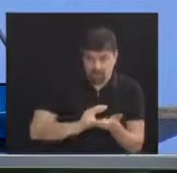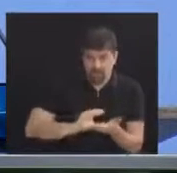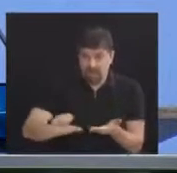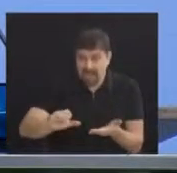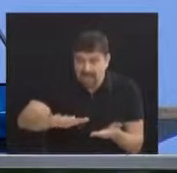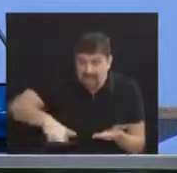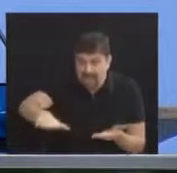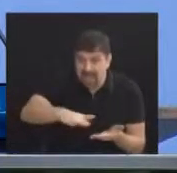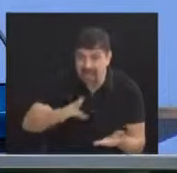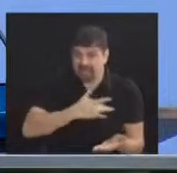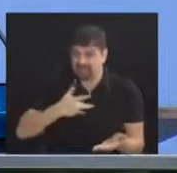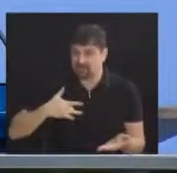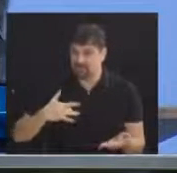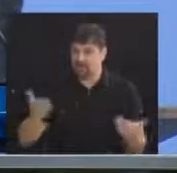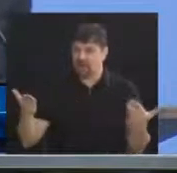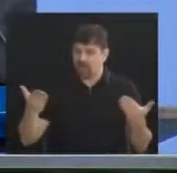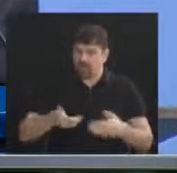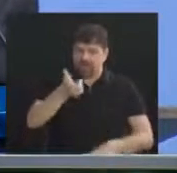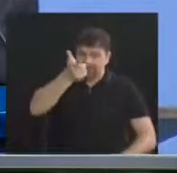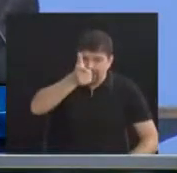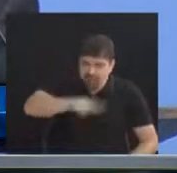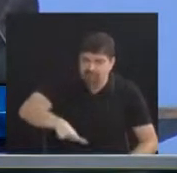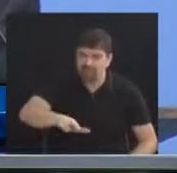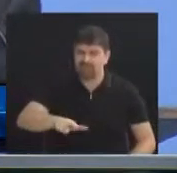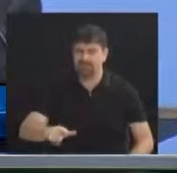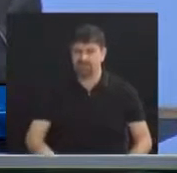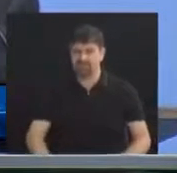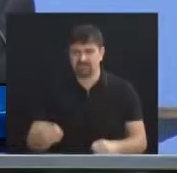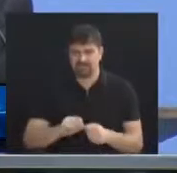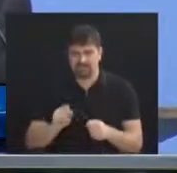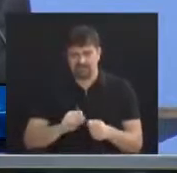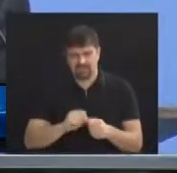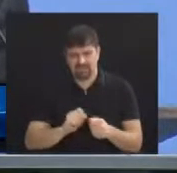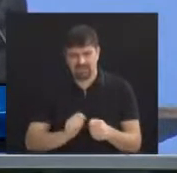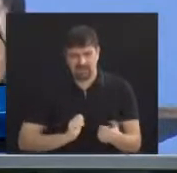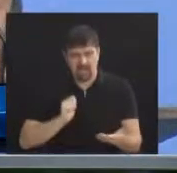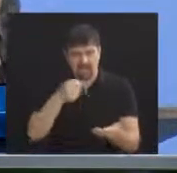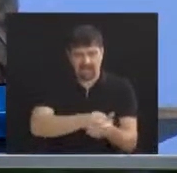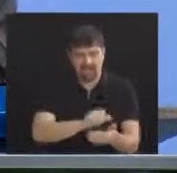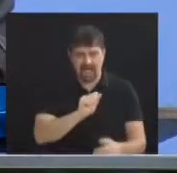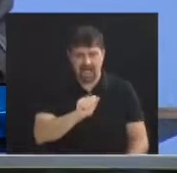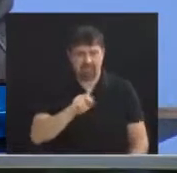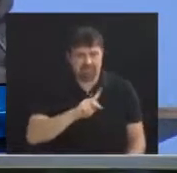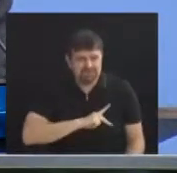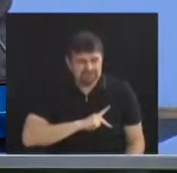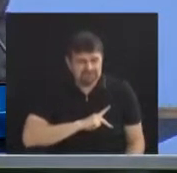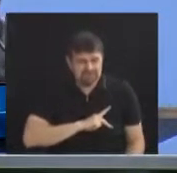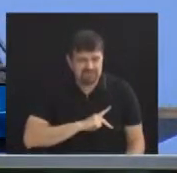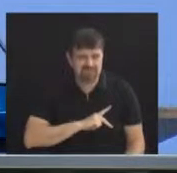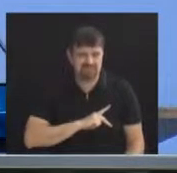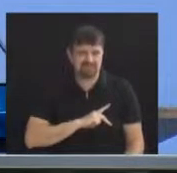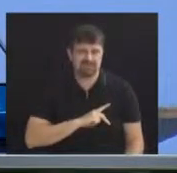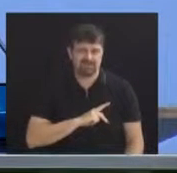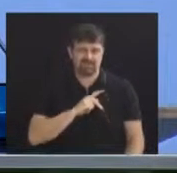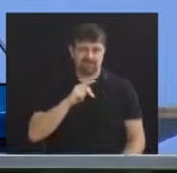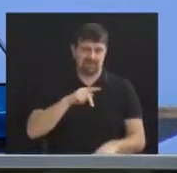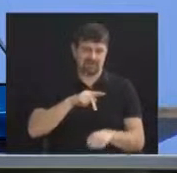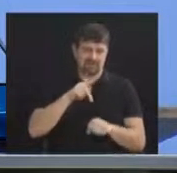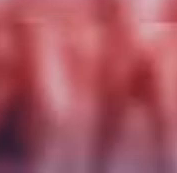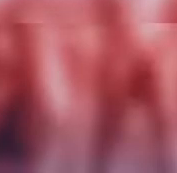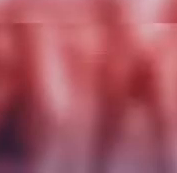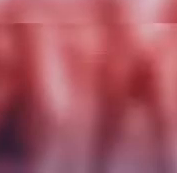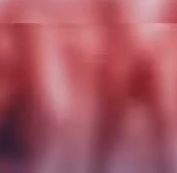para a saúde, agora vem dizer que vai para o INSS para pagar a aposentadoria do povo brasileiro. Que mentira